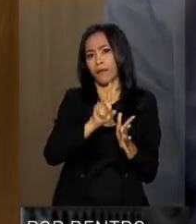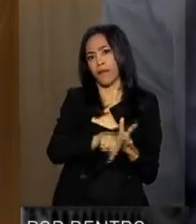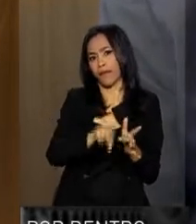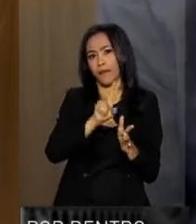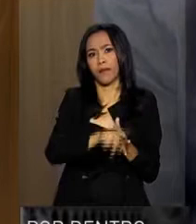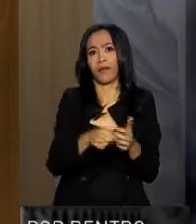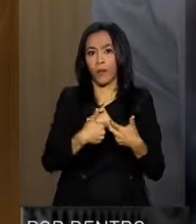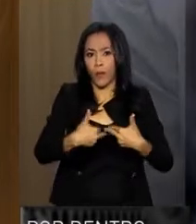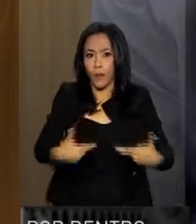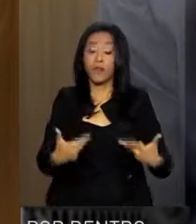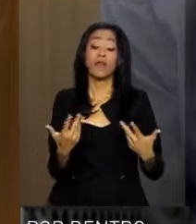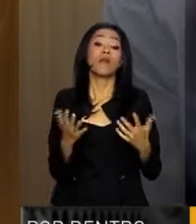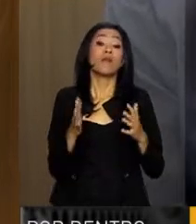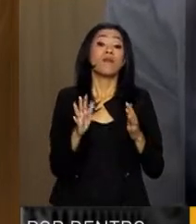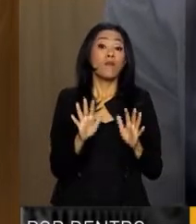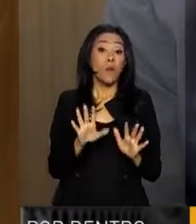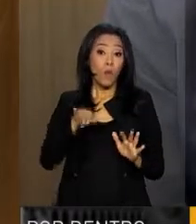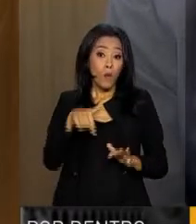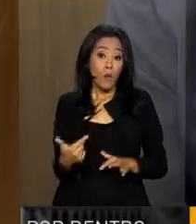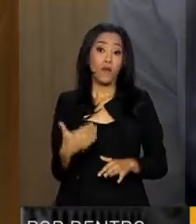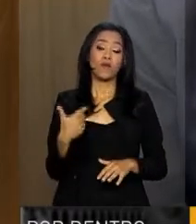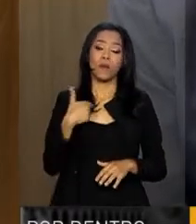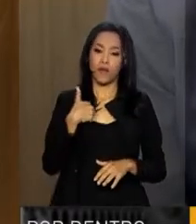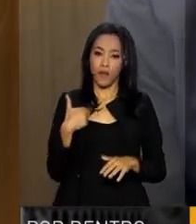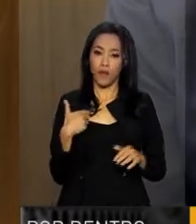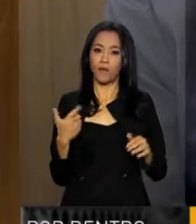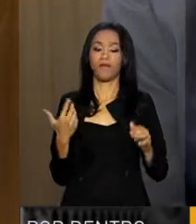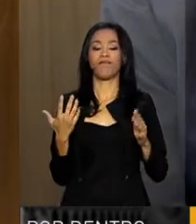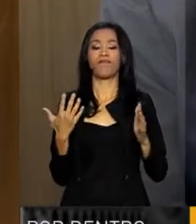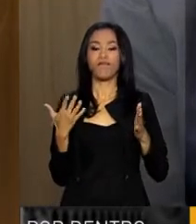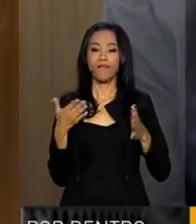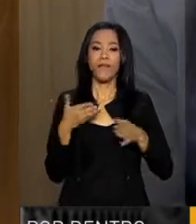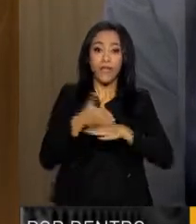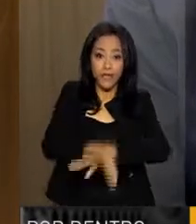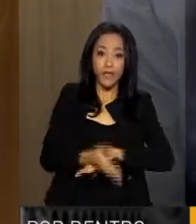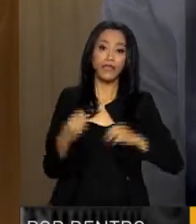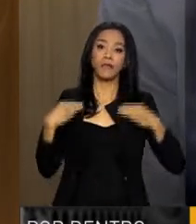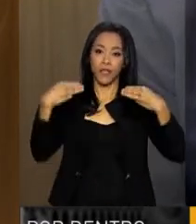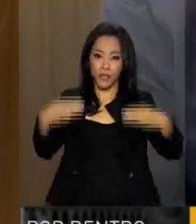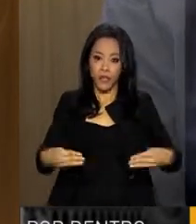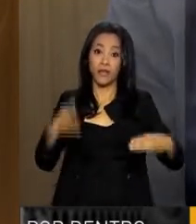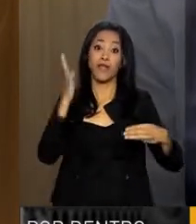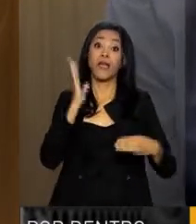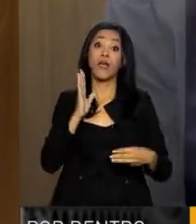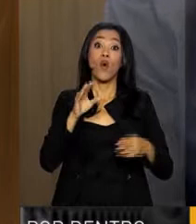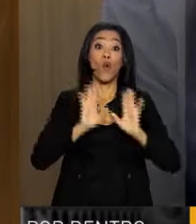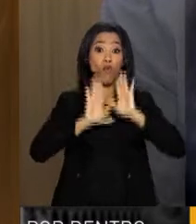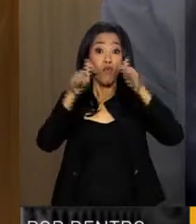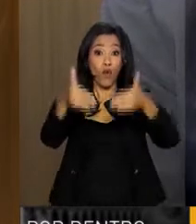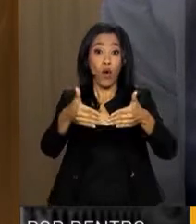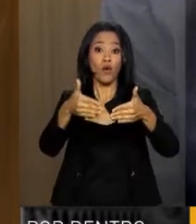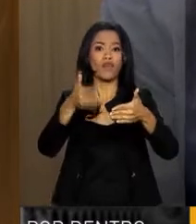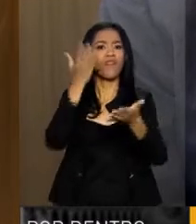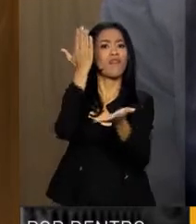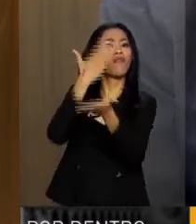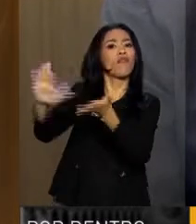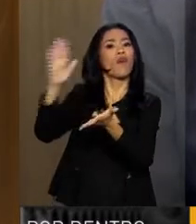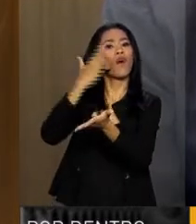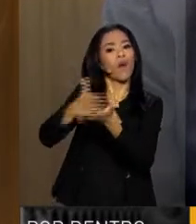é na nossa gestão é esse foram estava completamente fora do radar do governo